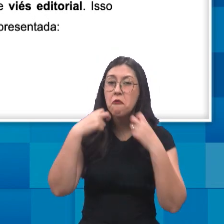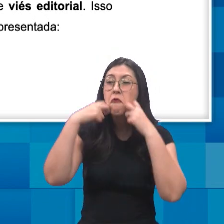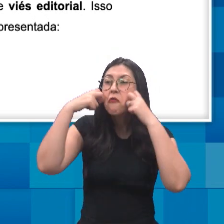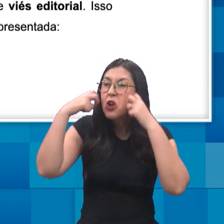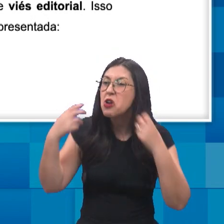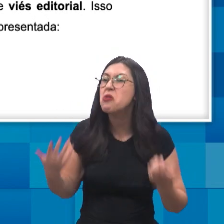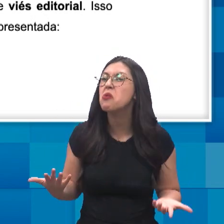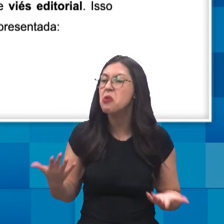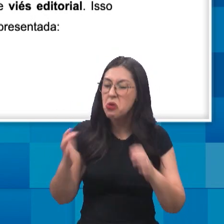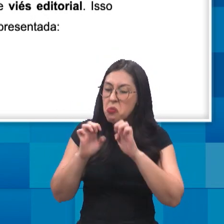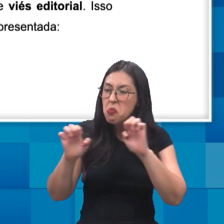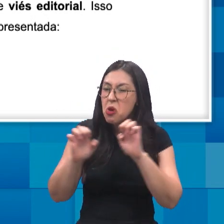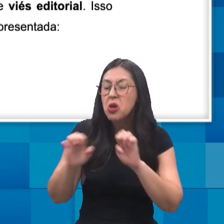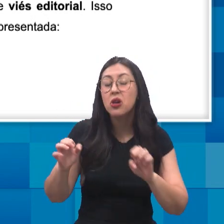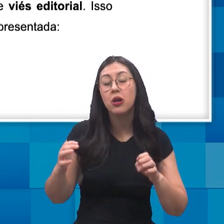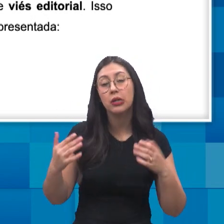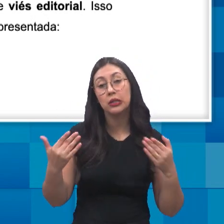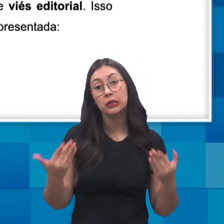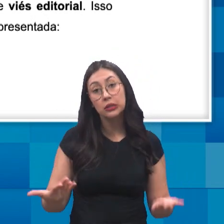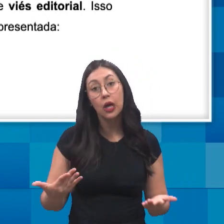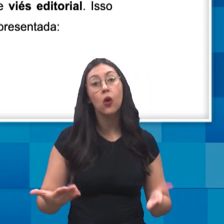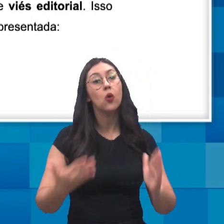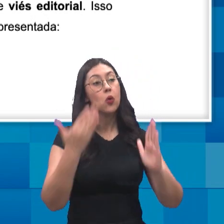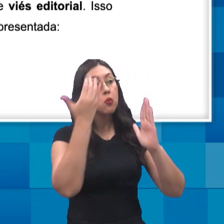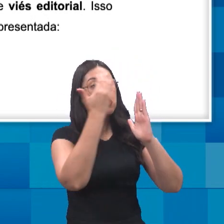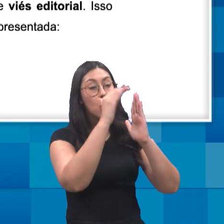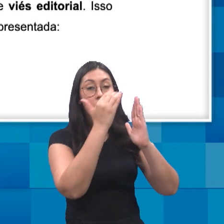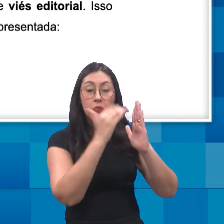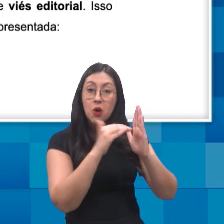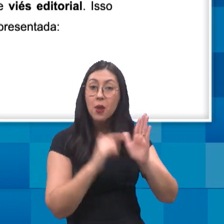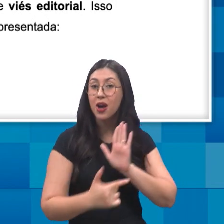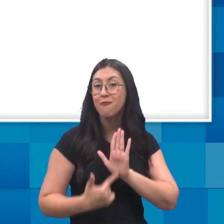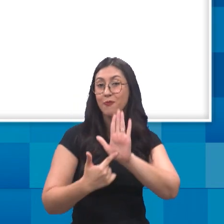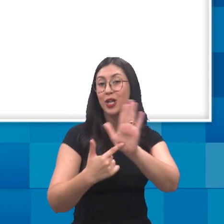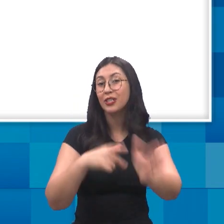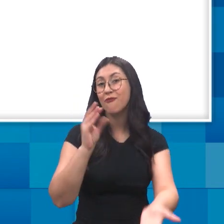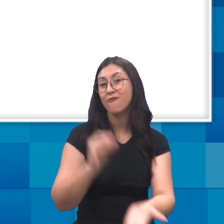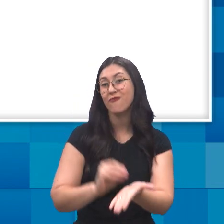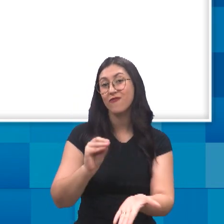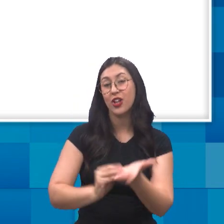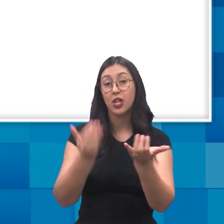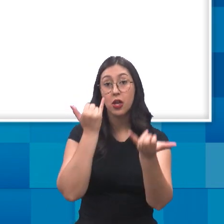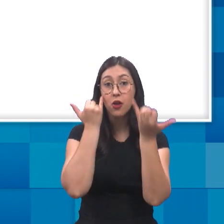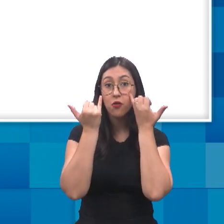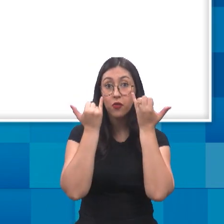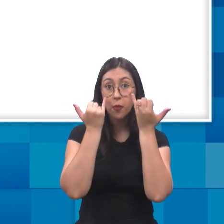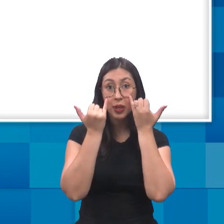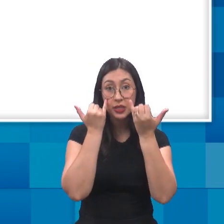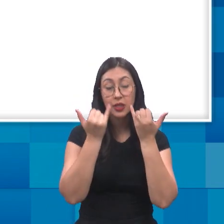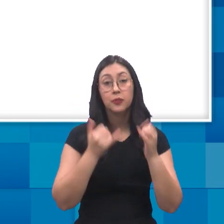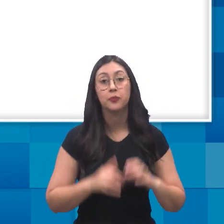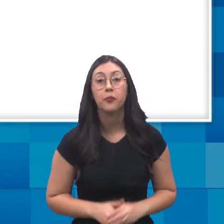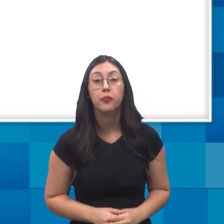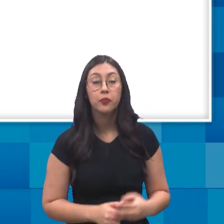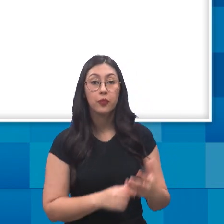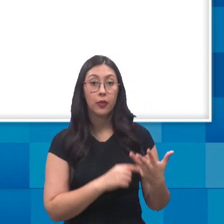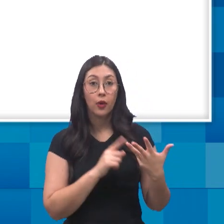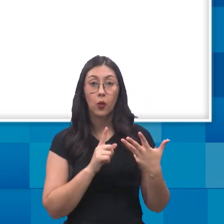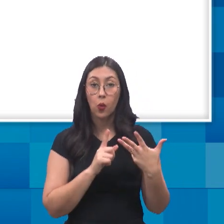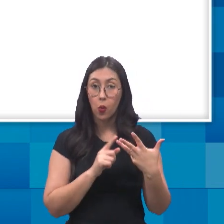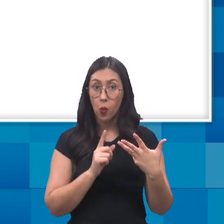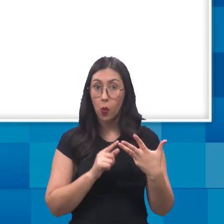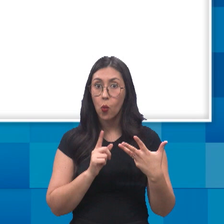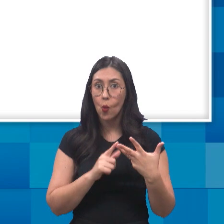evangelho. Portanto, o portal se presta à desinformação e não à informação. Número 4,